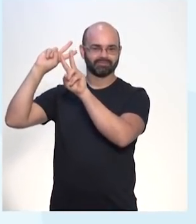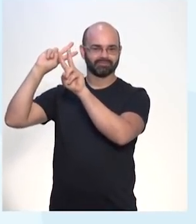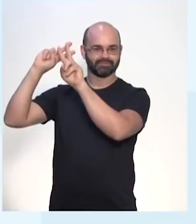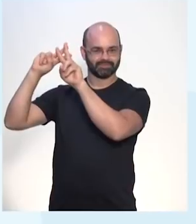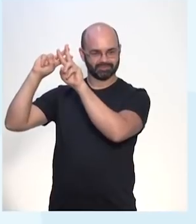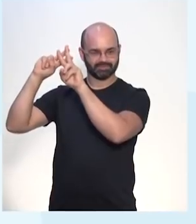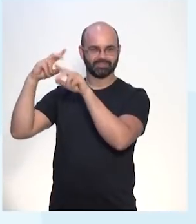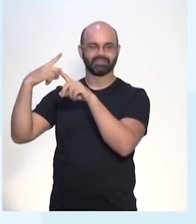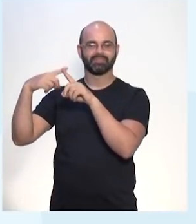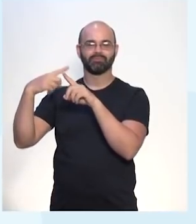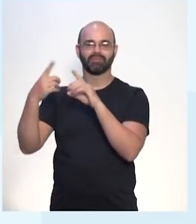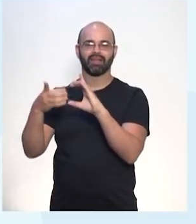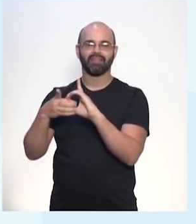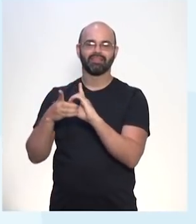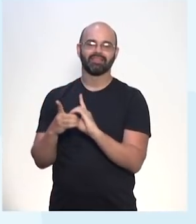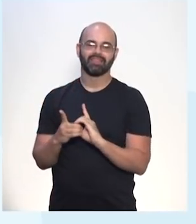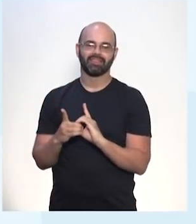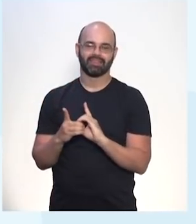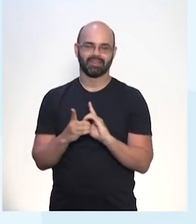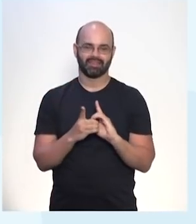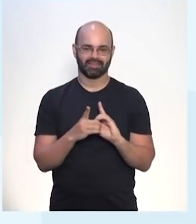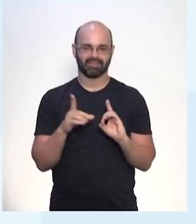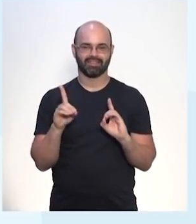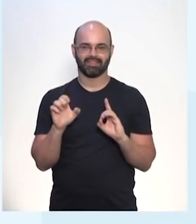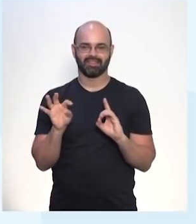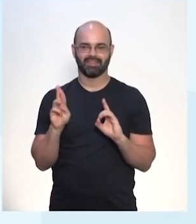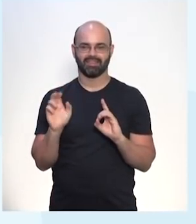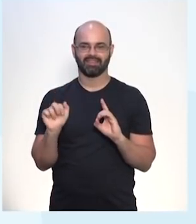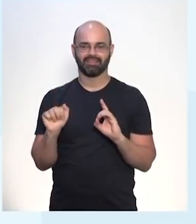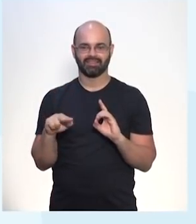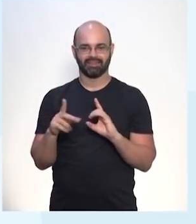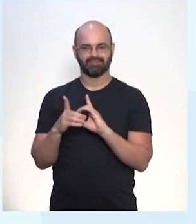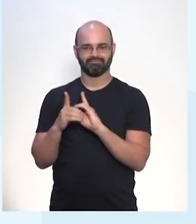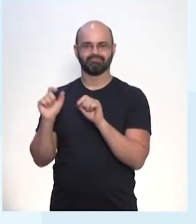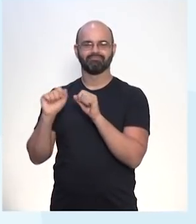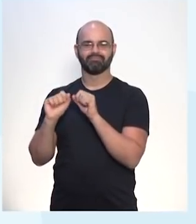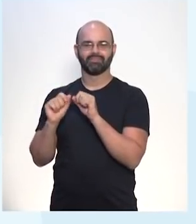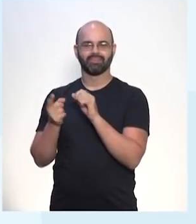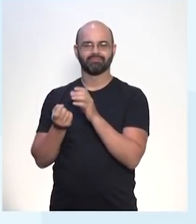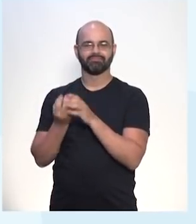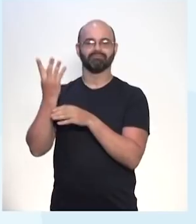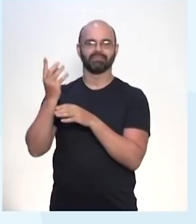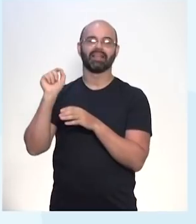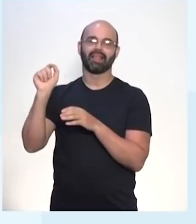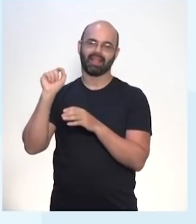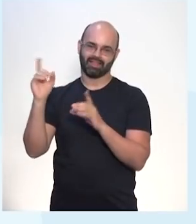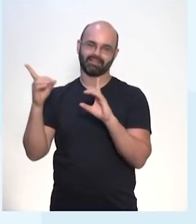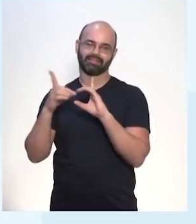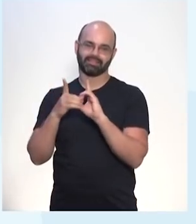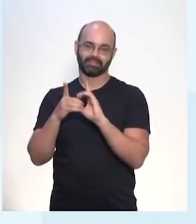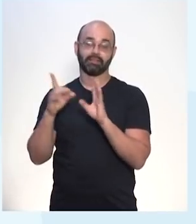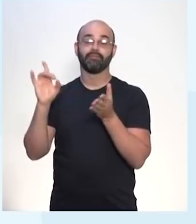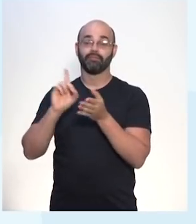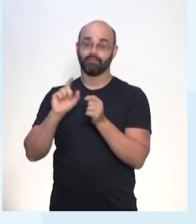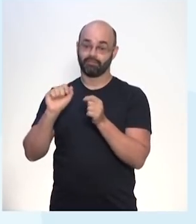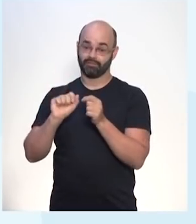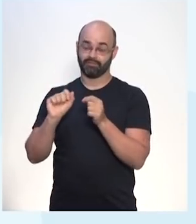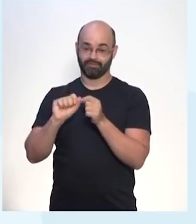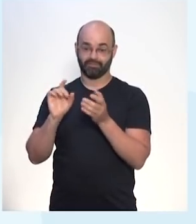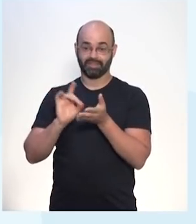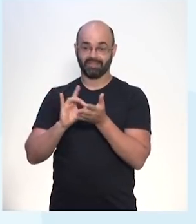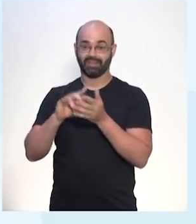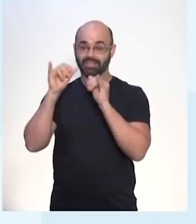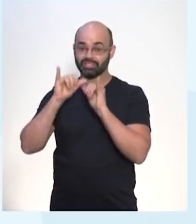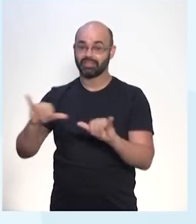eu coloquei como logotipo, que é de onde foi, quem fez, Isto. certo? Então é do... É o logo, Então, na né? verdade, quem fez, é quem promove, né? É. Quem faz